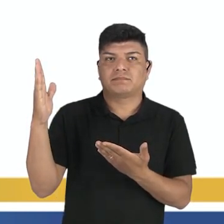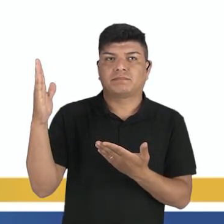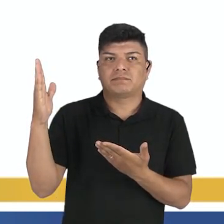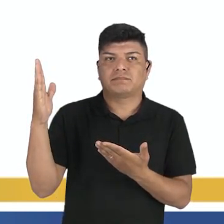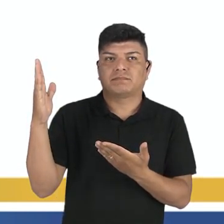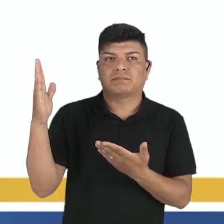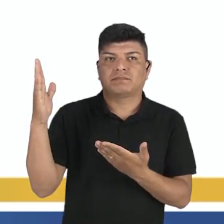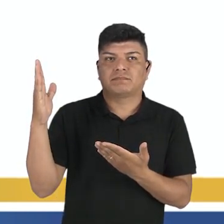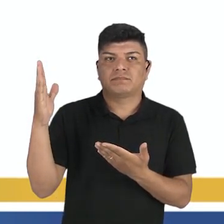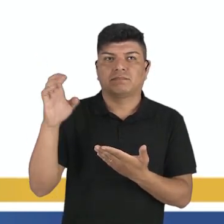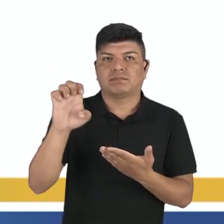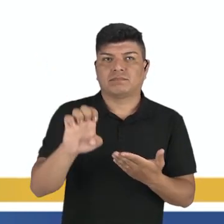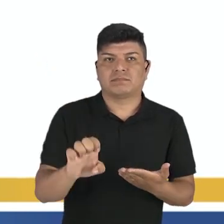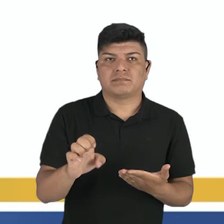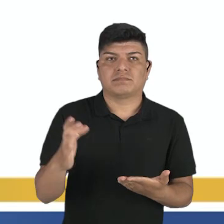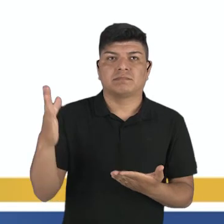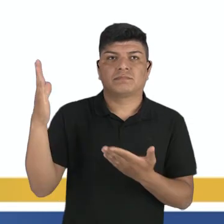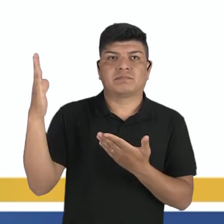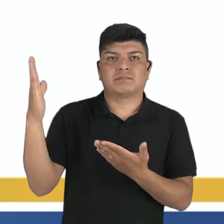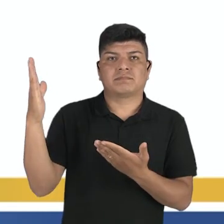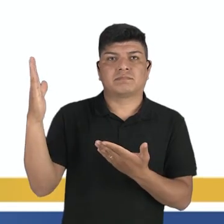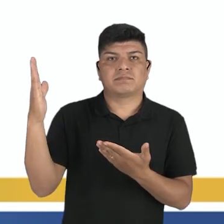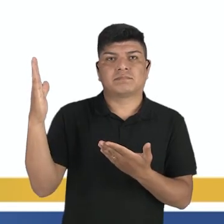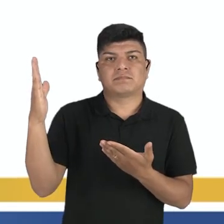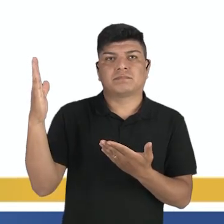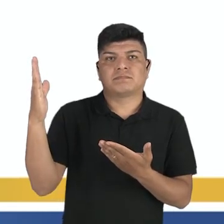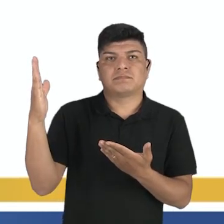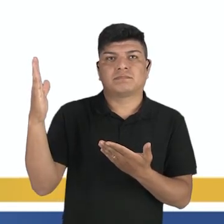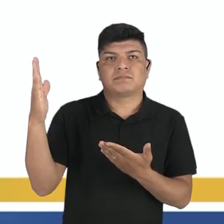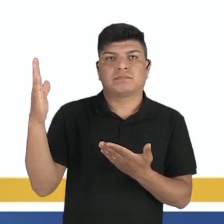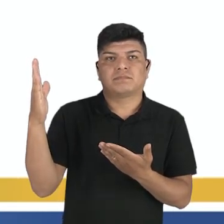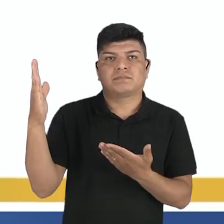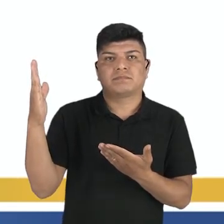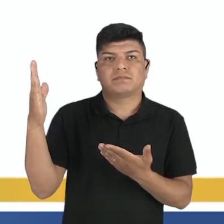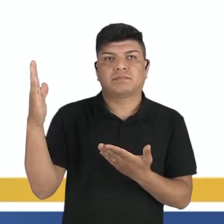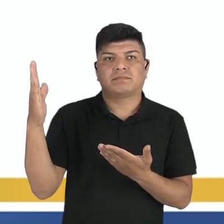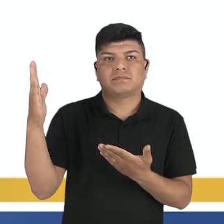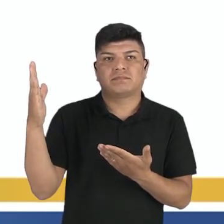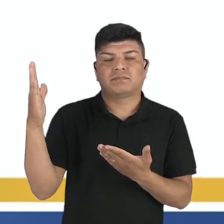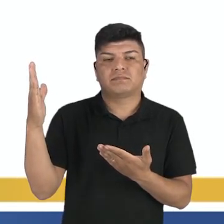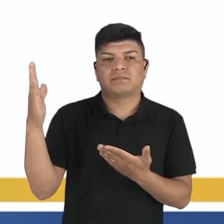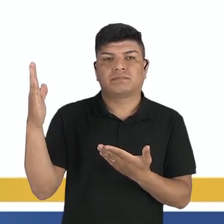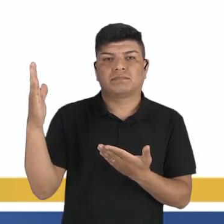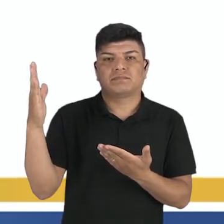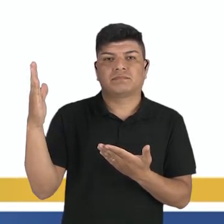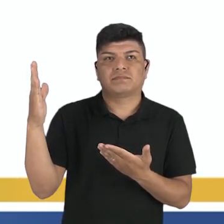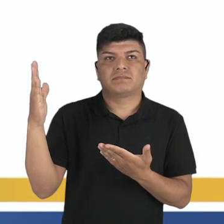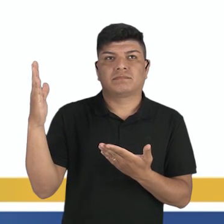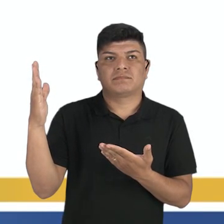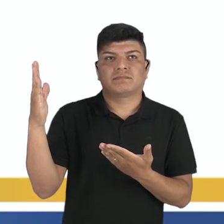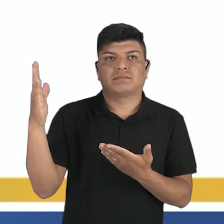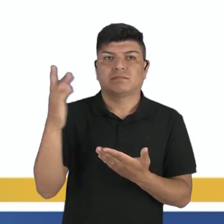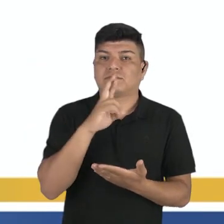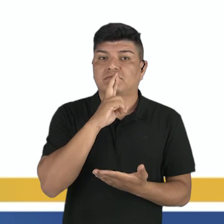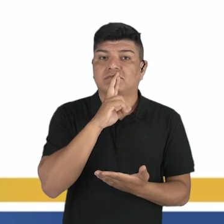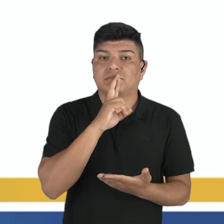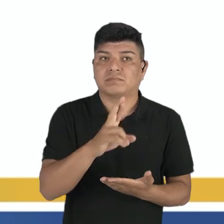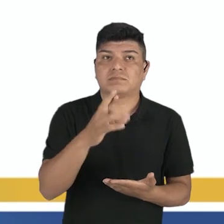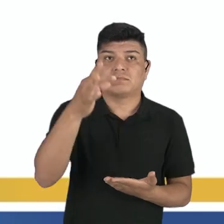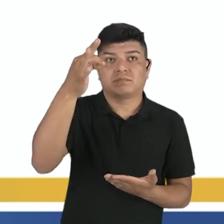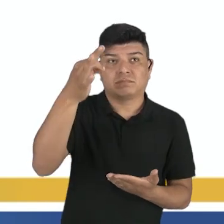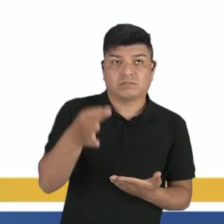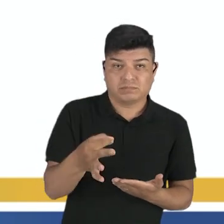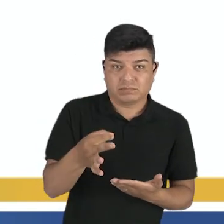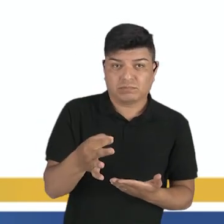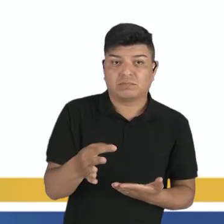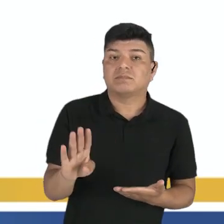Kong, Singapura e Vietnã. Letra E, Brasil, México, Malásia, Vietnã e Hong Kong. Vamos